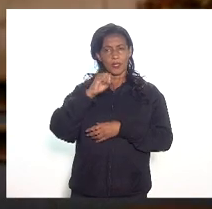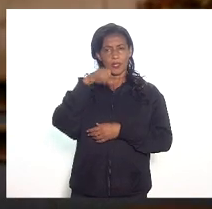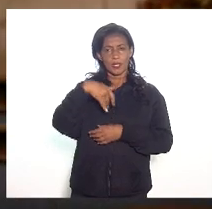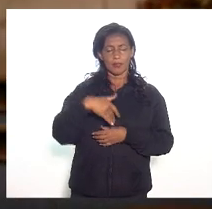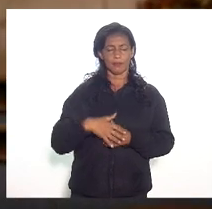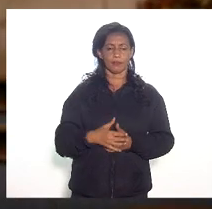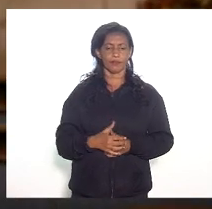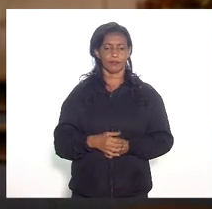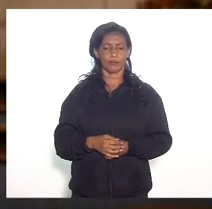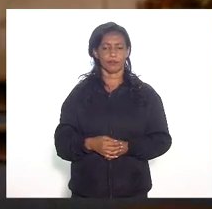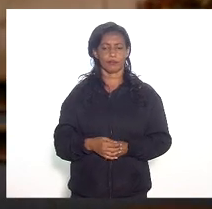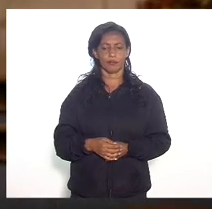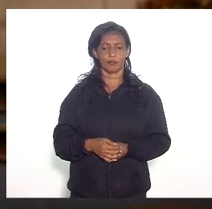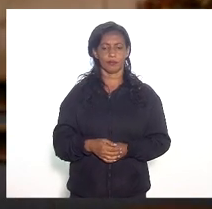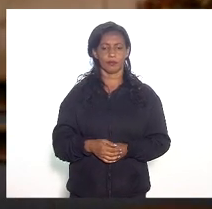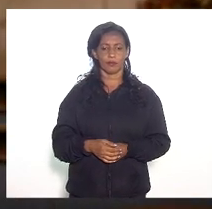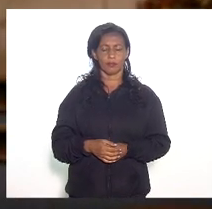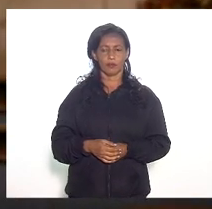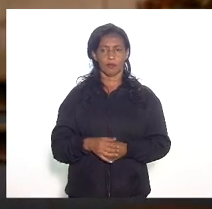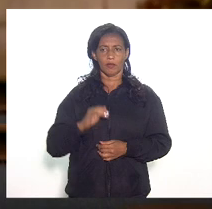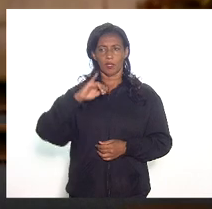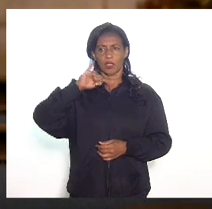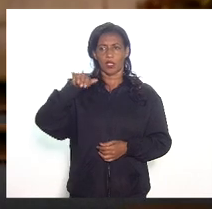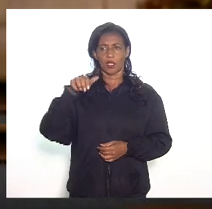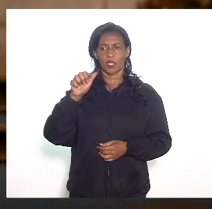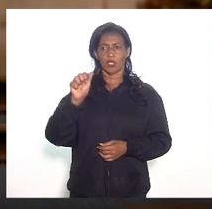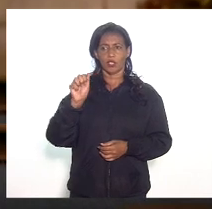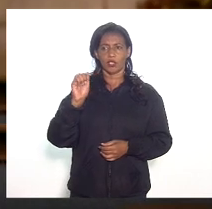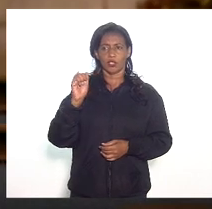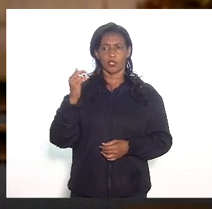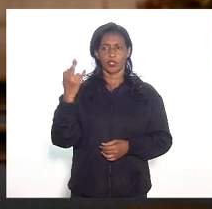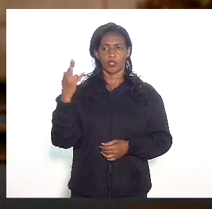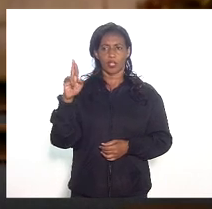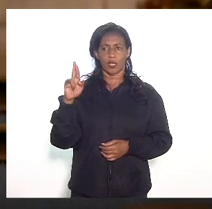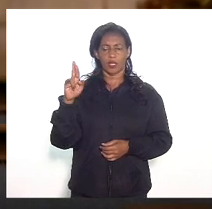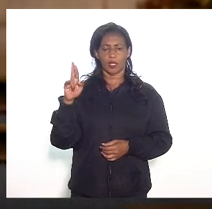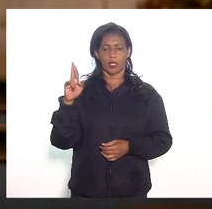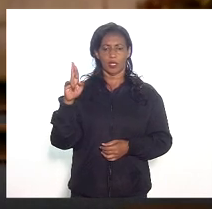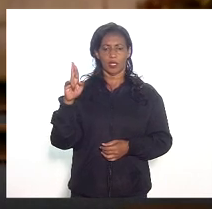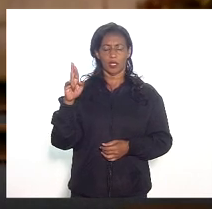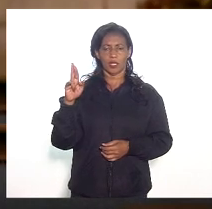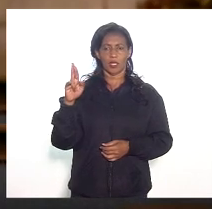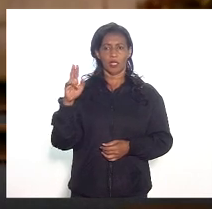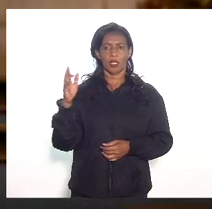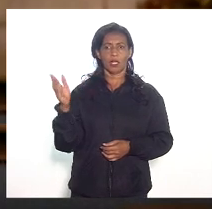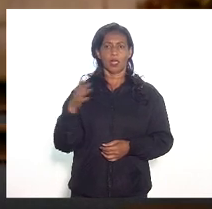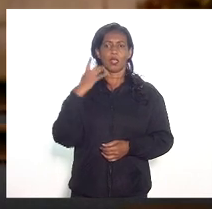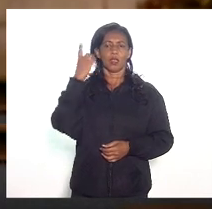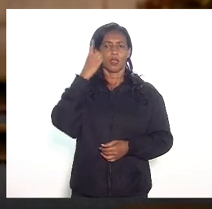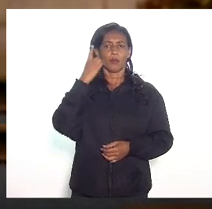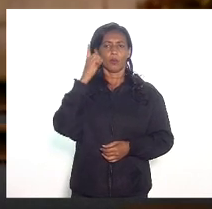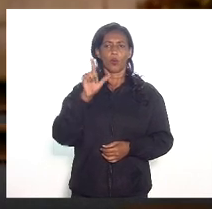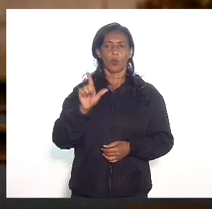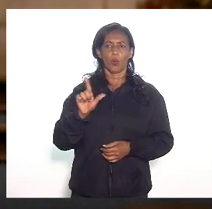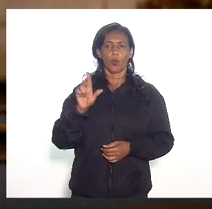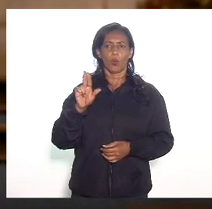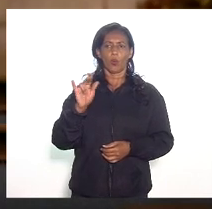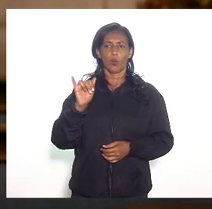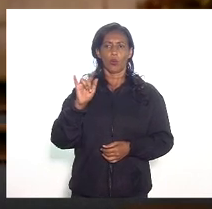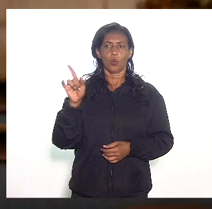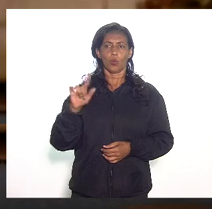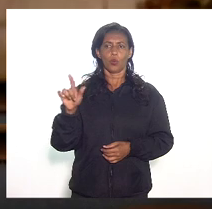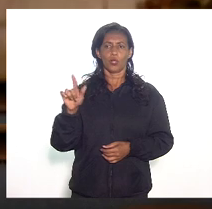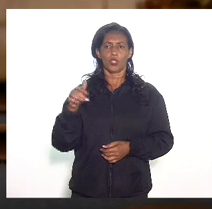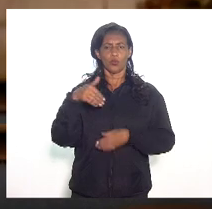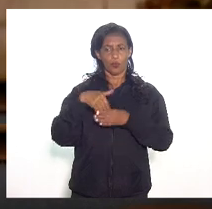sim deputado Jair Bittencourt deputado Luiz Martins votou